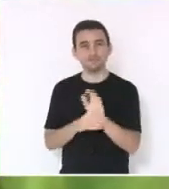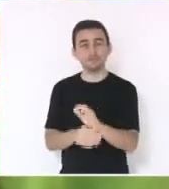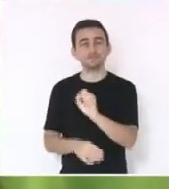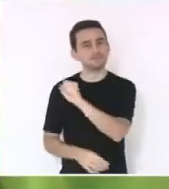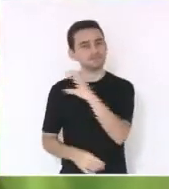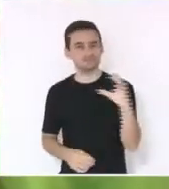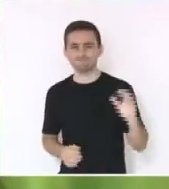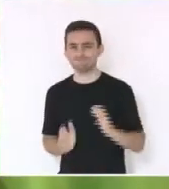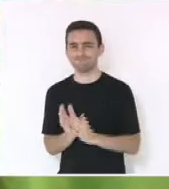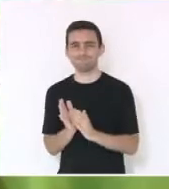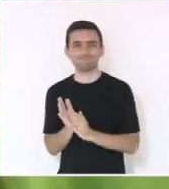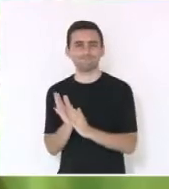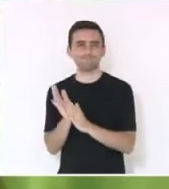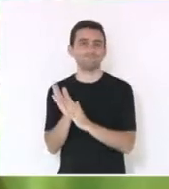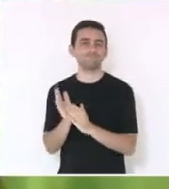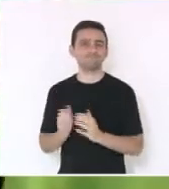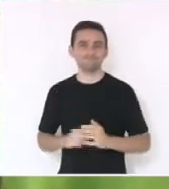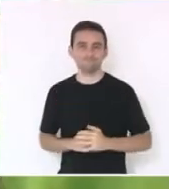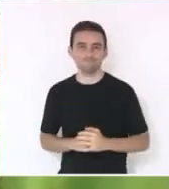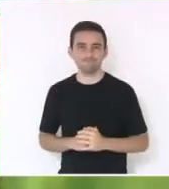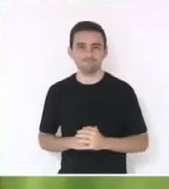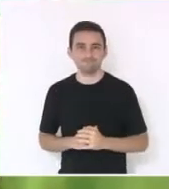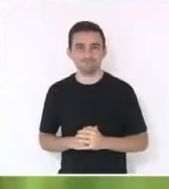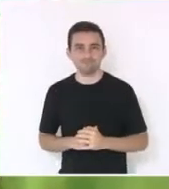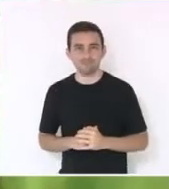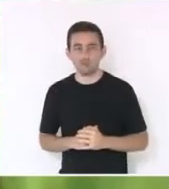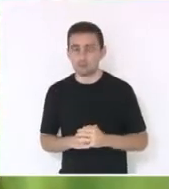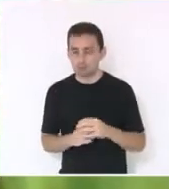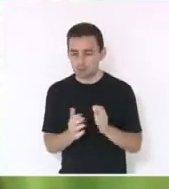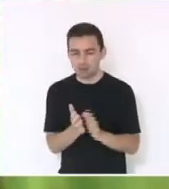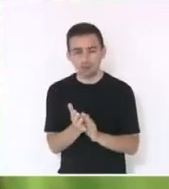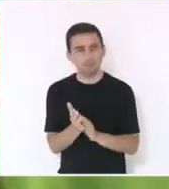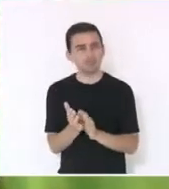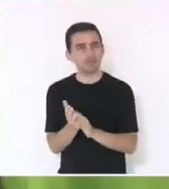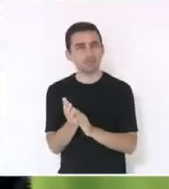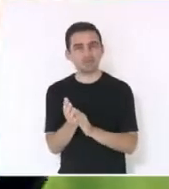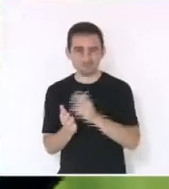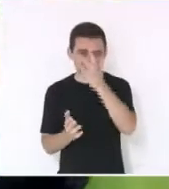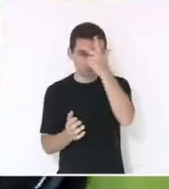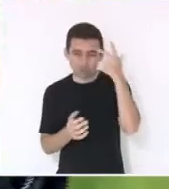parabéns. Parabéns pelo número de transplantados.